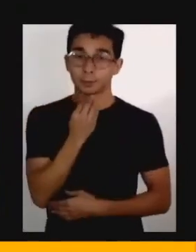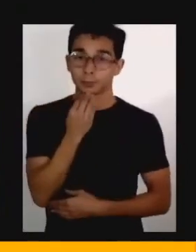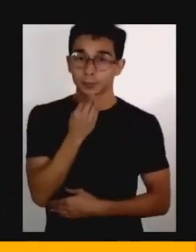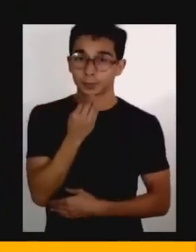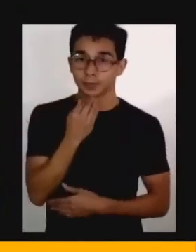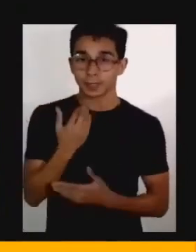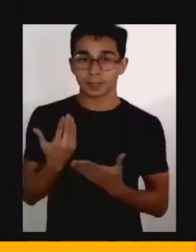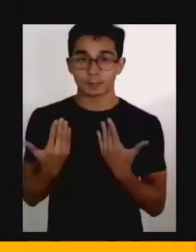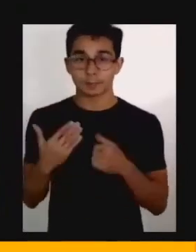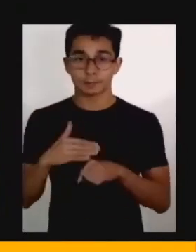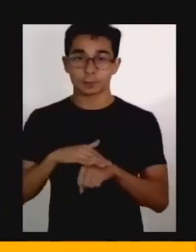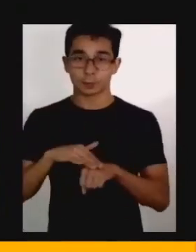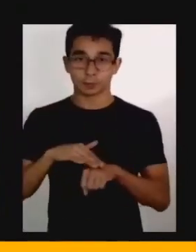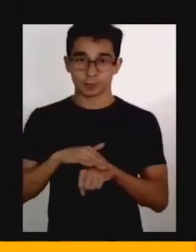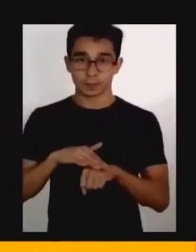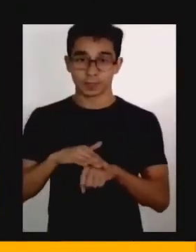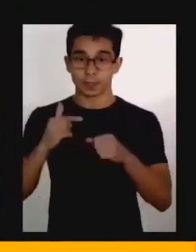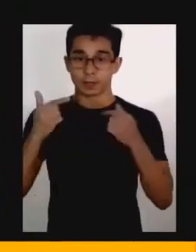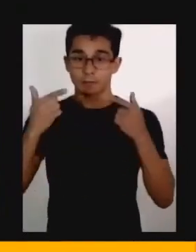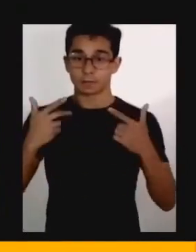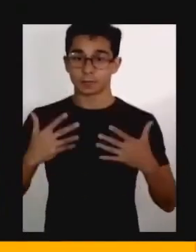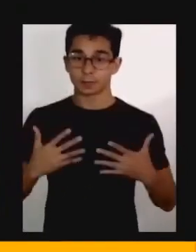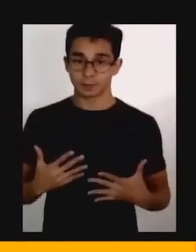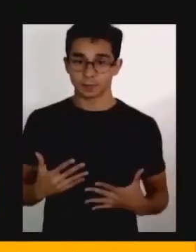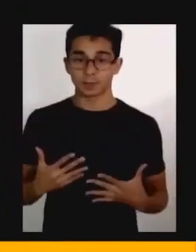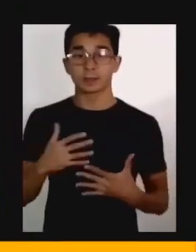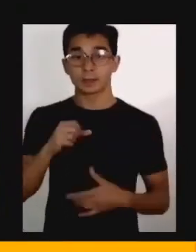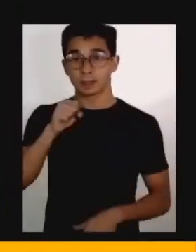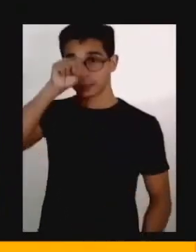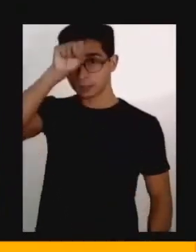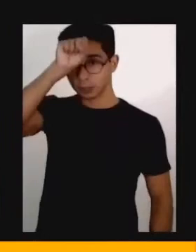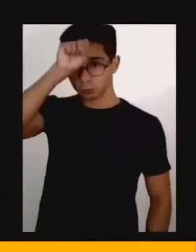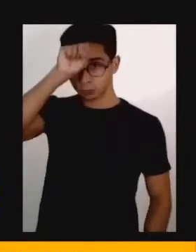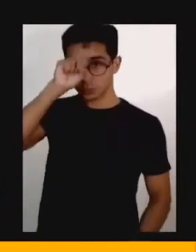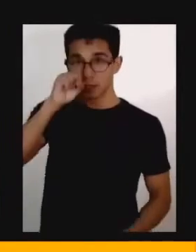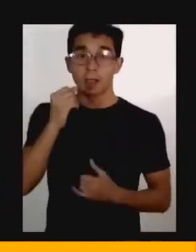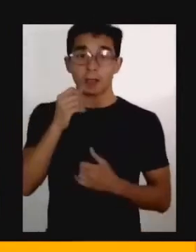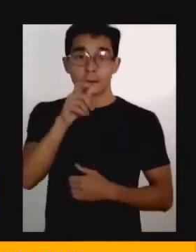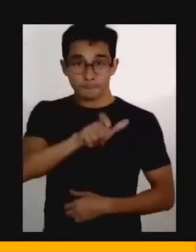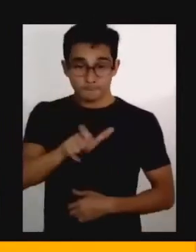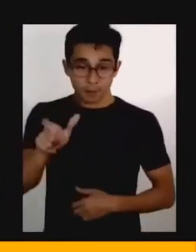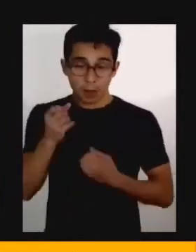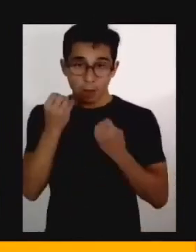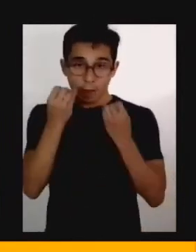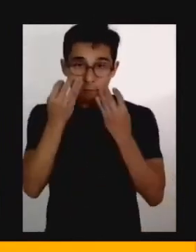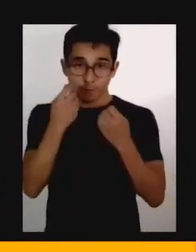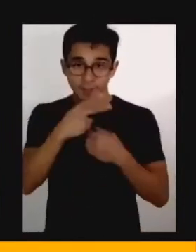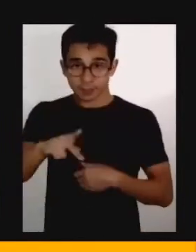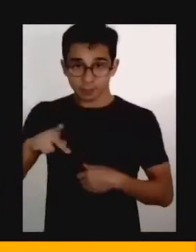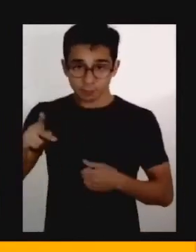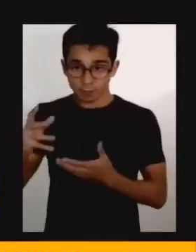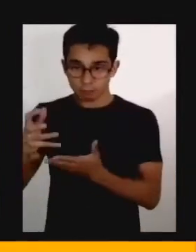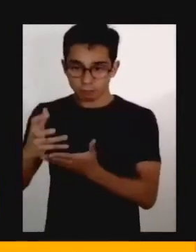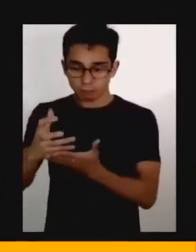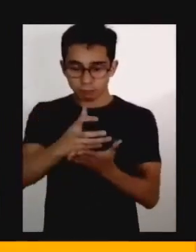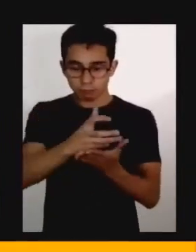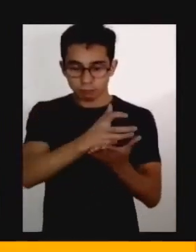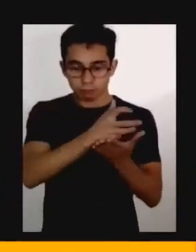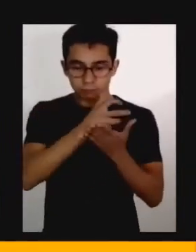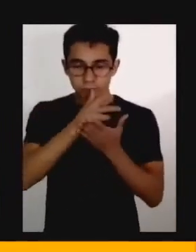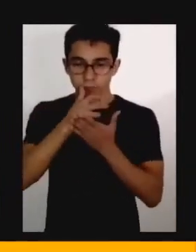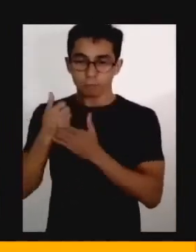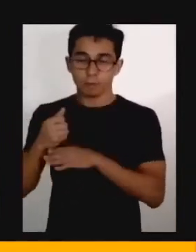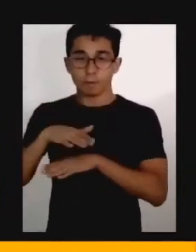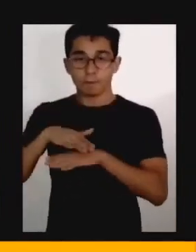pouco sobre como a Samsung utiliza dados para fazer a sua estratégia de relações públicas e